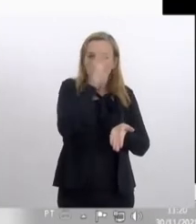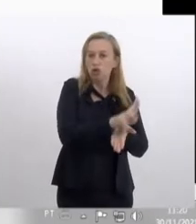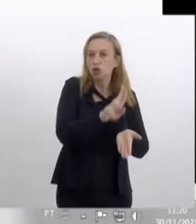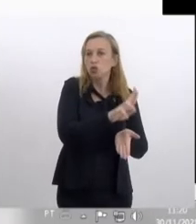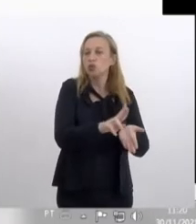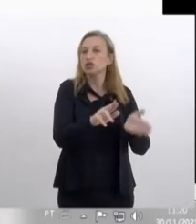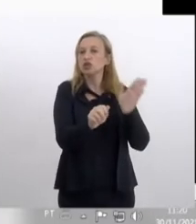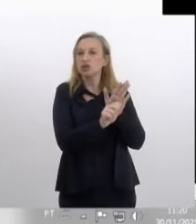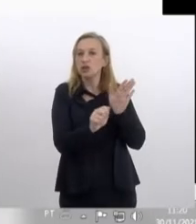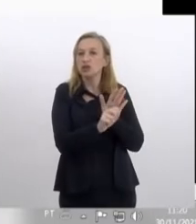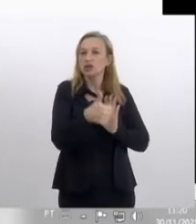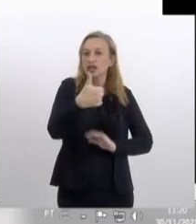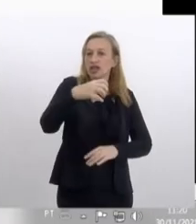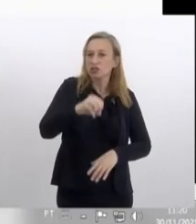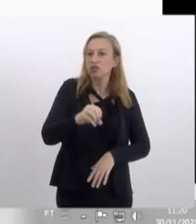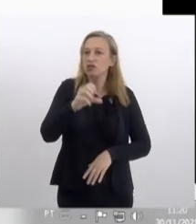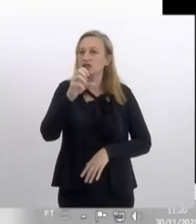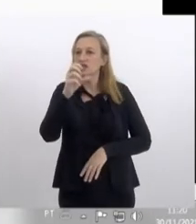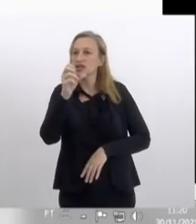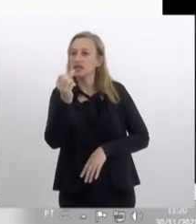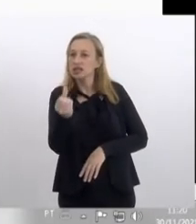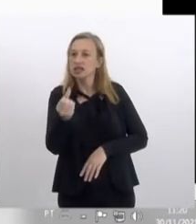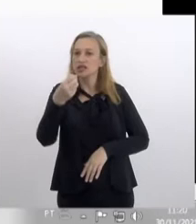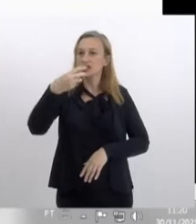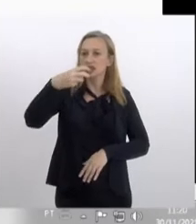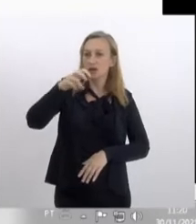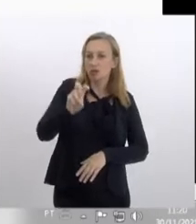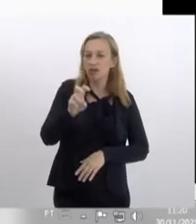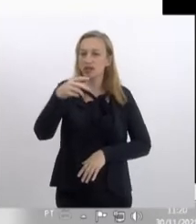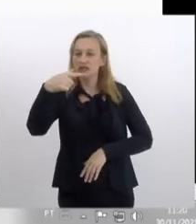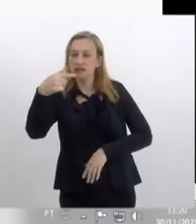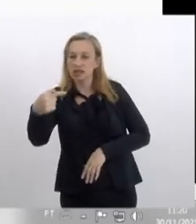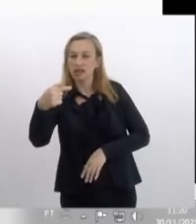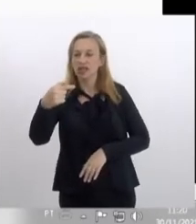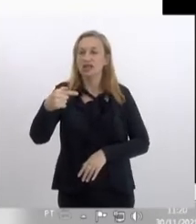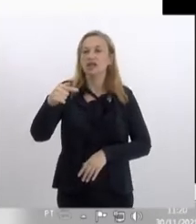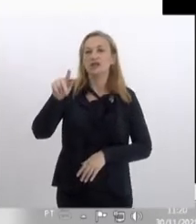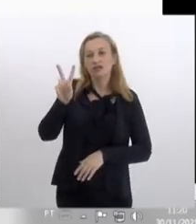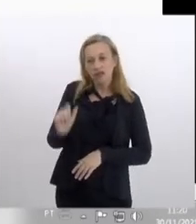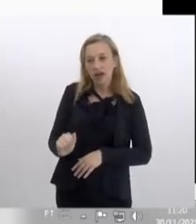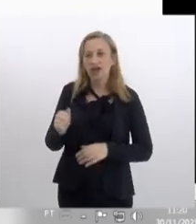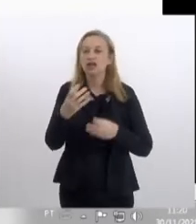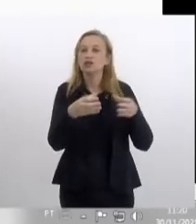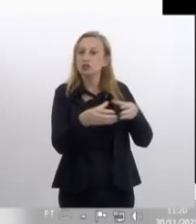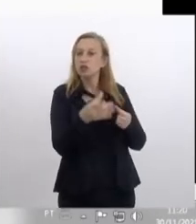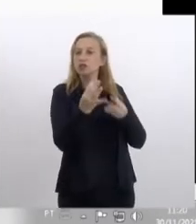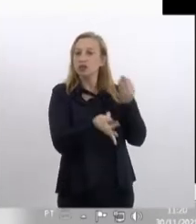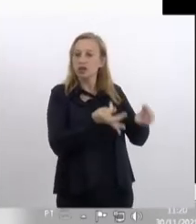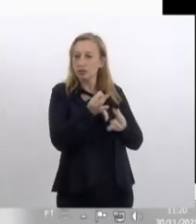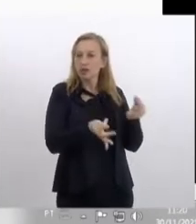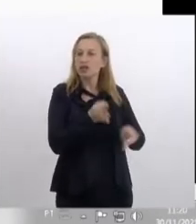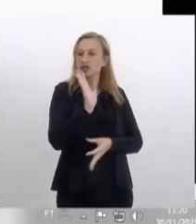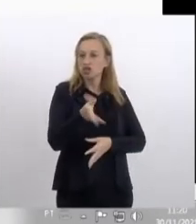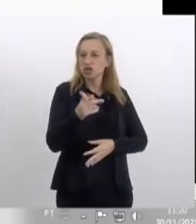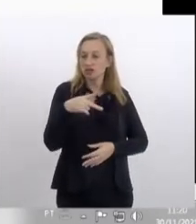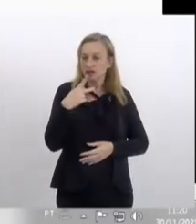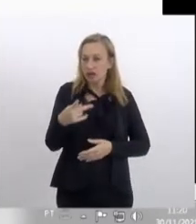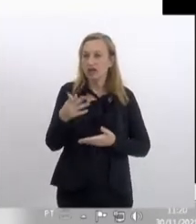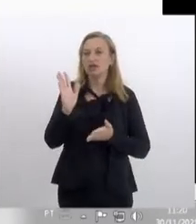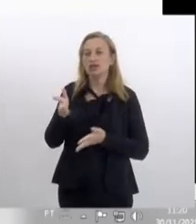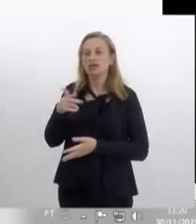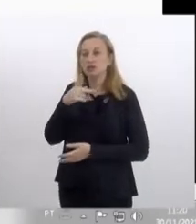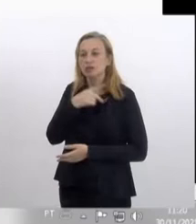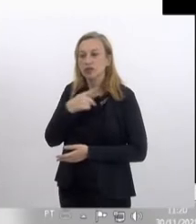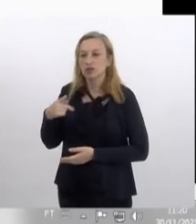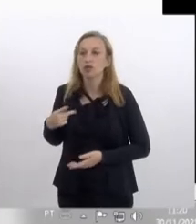gente tem 10.657 vagas em comunidades terapêuticas, a gente repassa recursos, como já dito aqui também para o pastor,